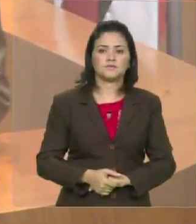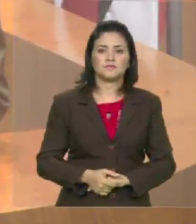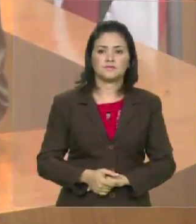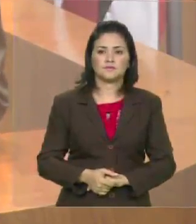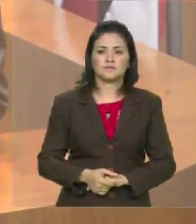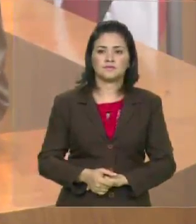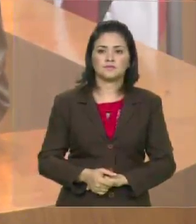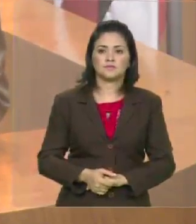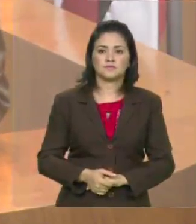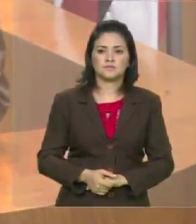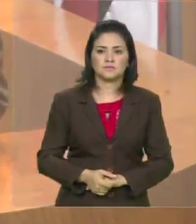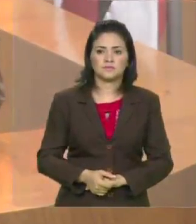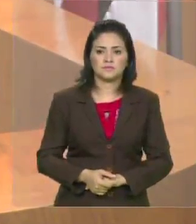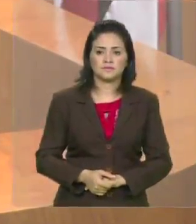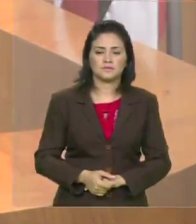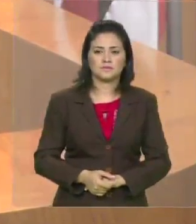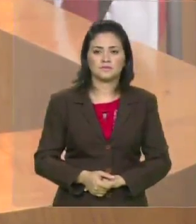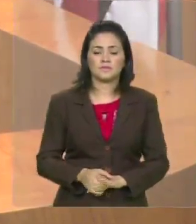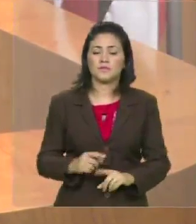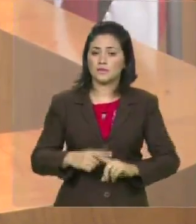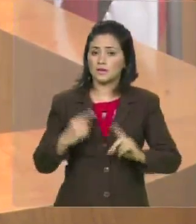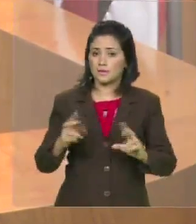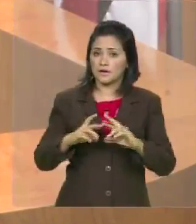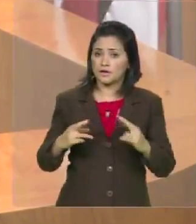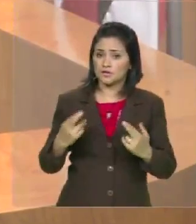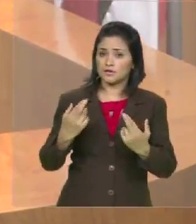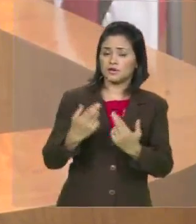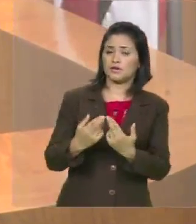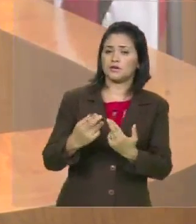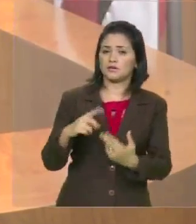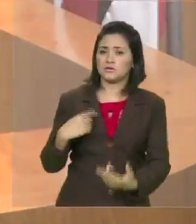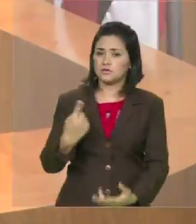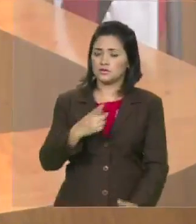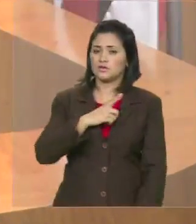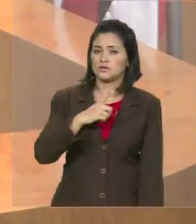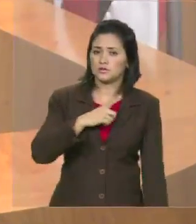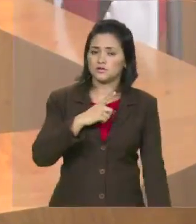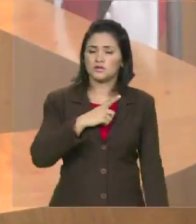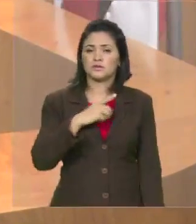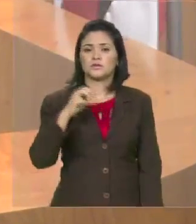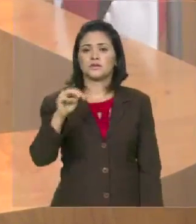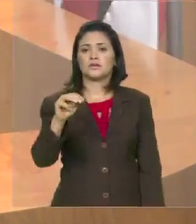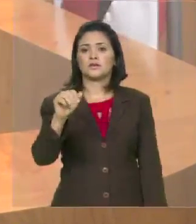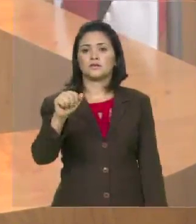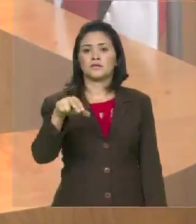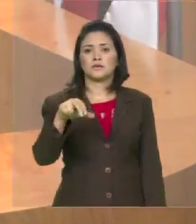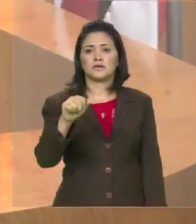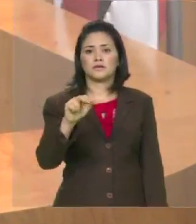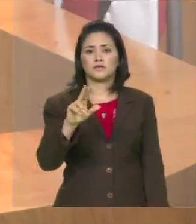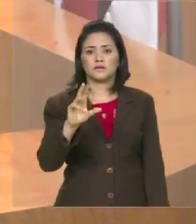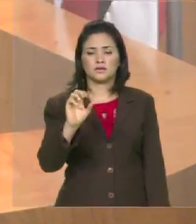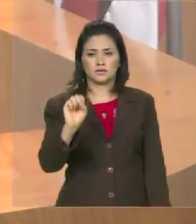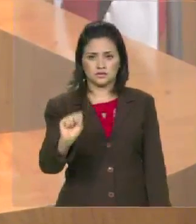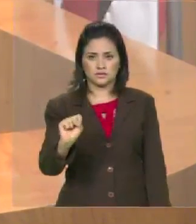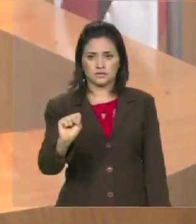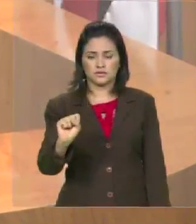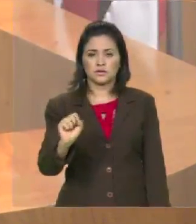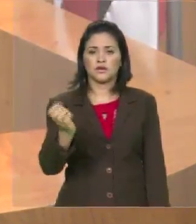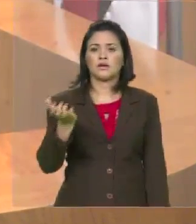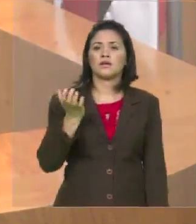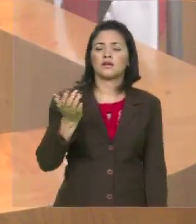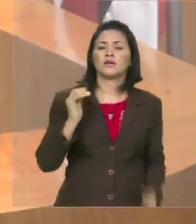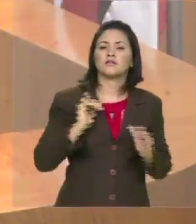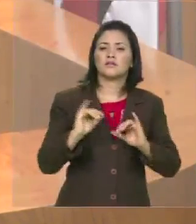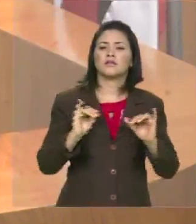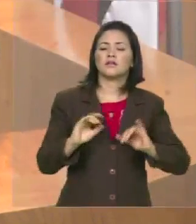tivemos na quinta-feira em Manaus, eu quero aqui registrar a recepção que tivemos com o nosso presidente Sinésio